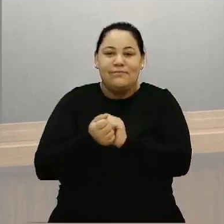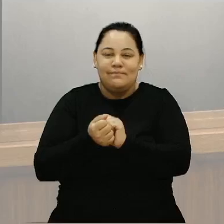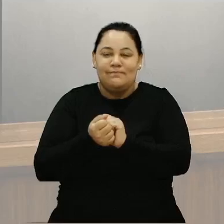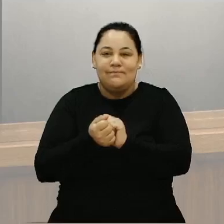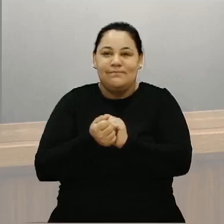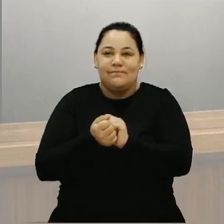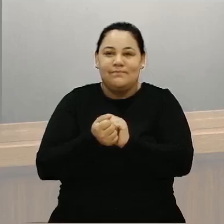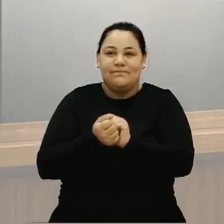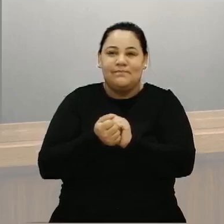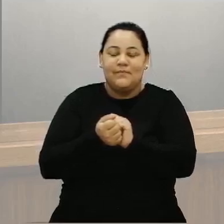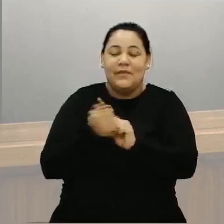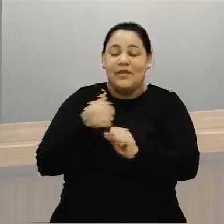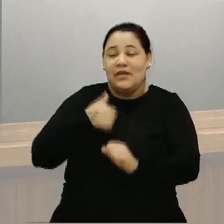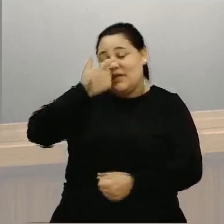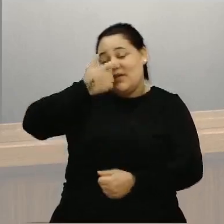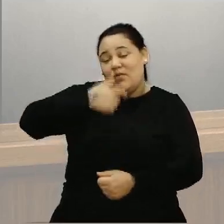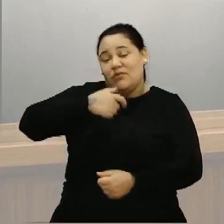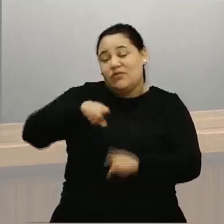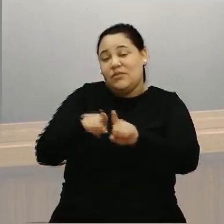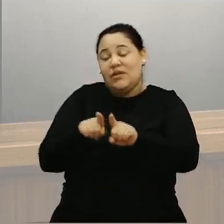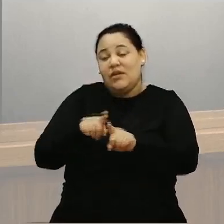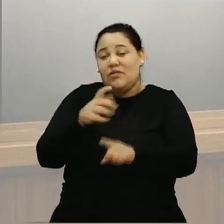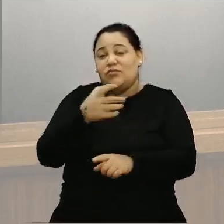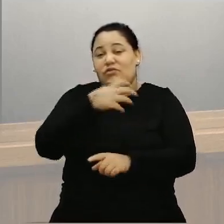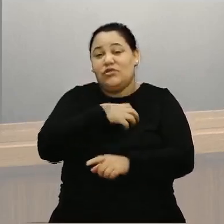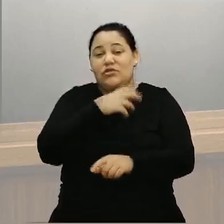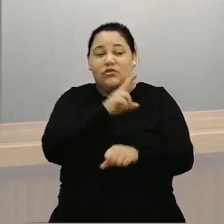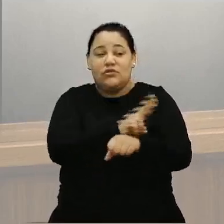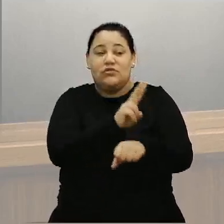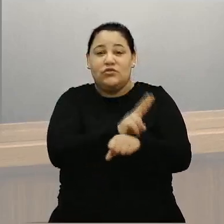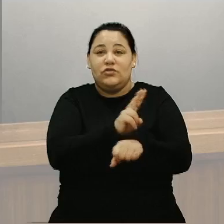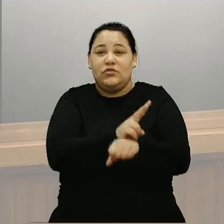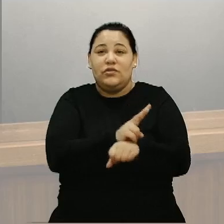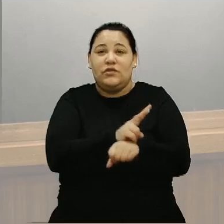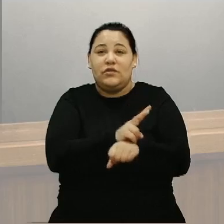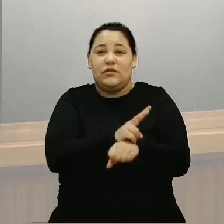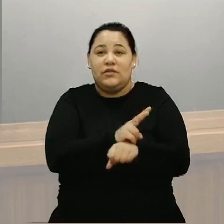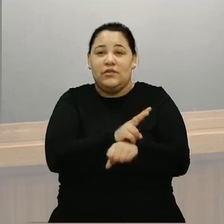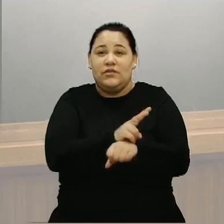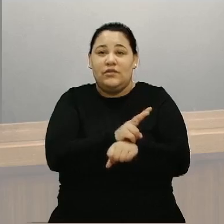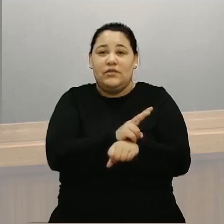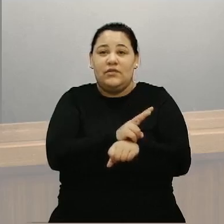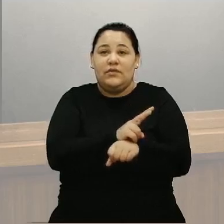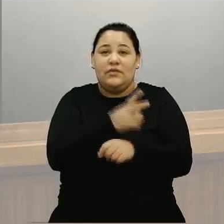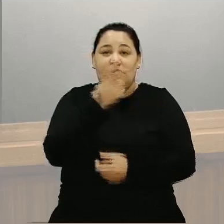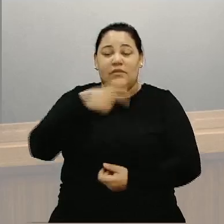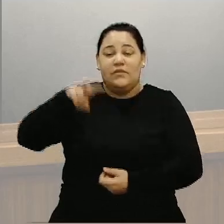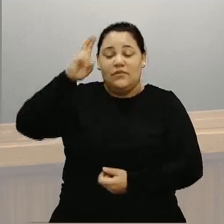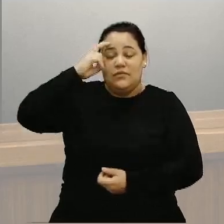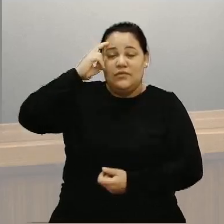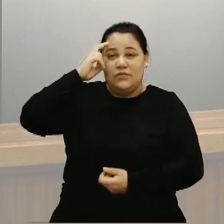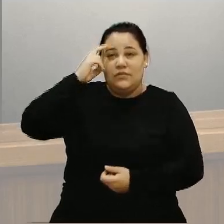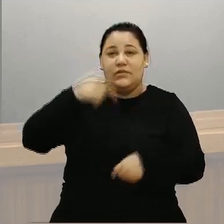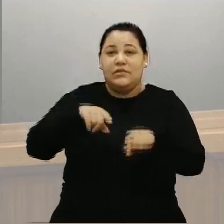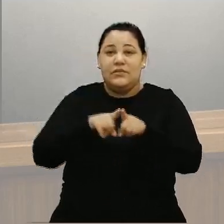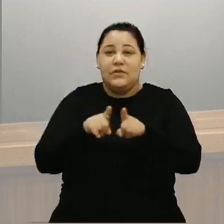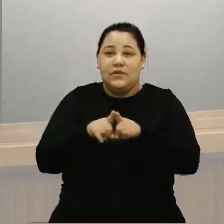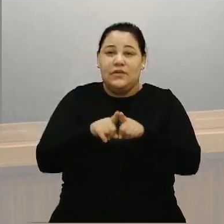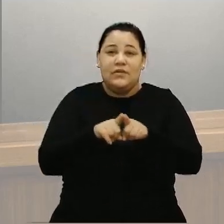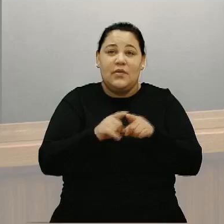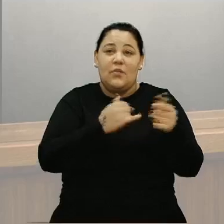uma forma também de preservar, às vezes, até culturas que, através do artesanato, eu coloco aqui,